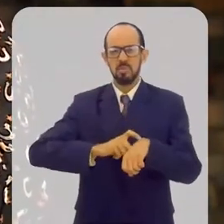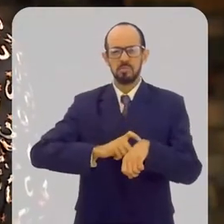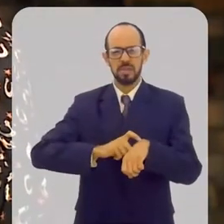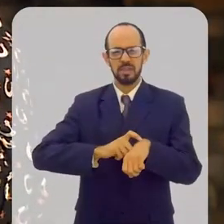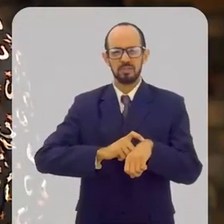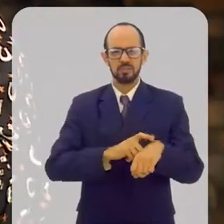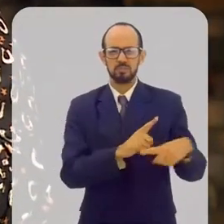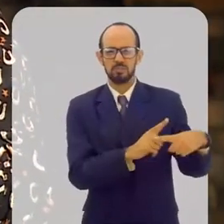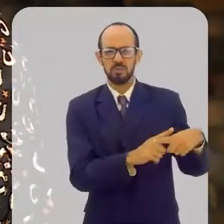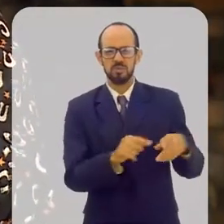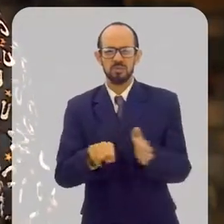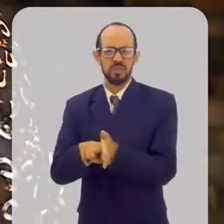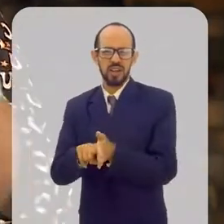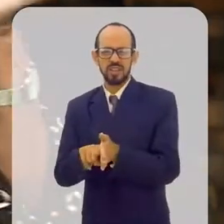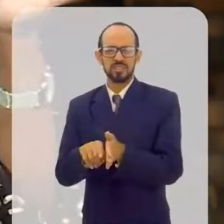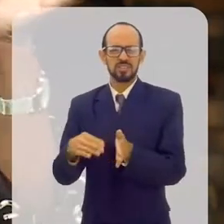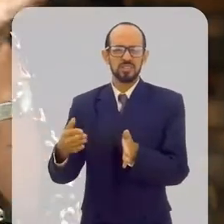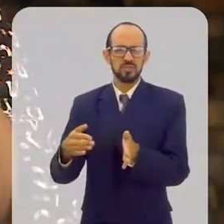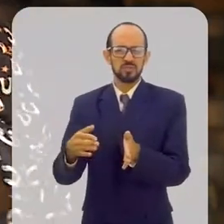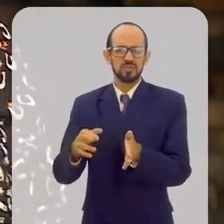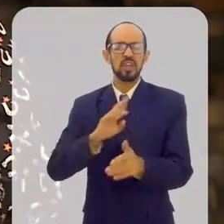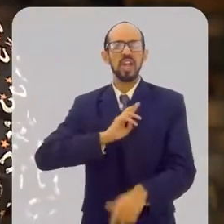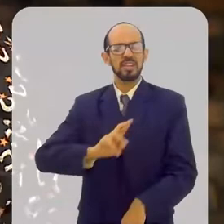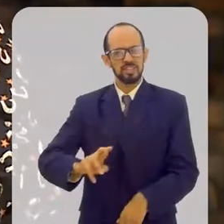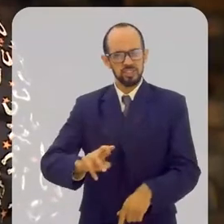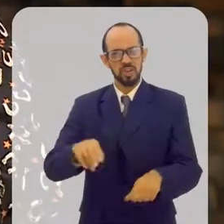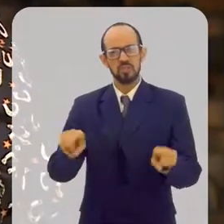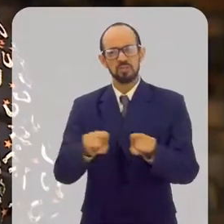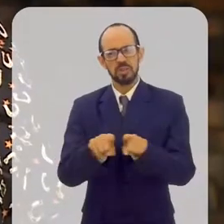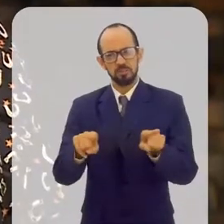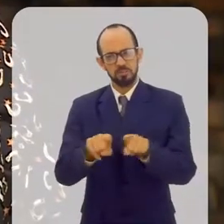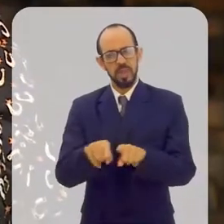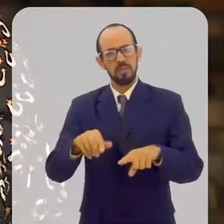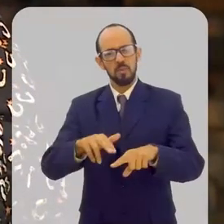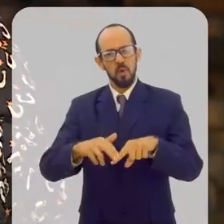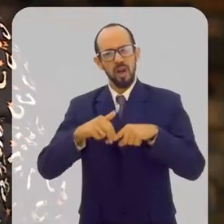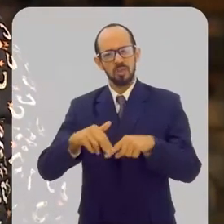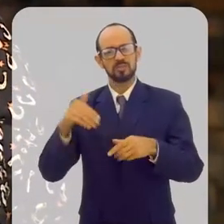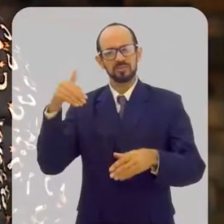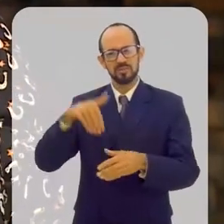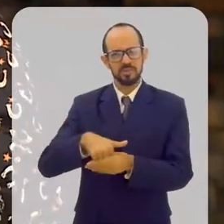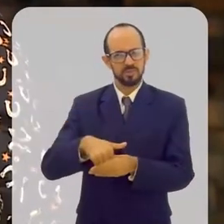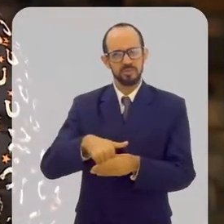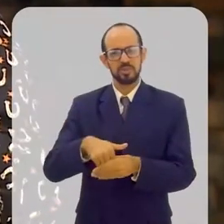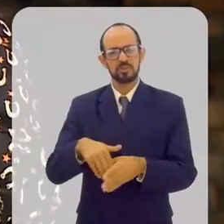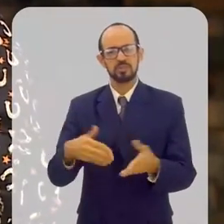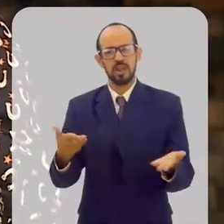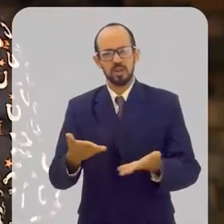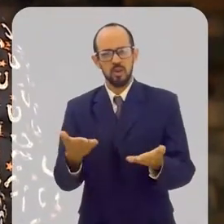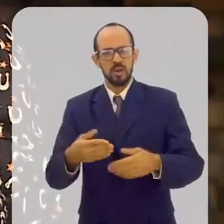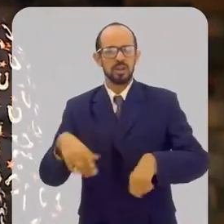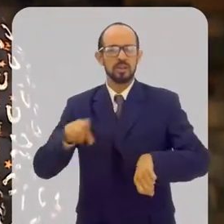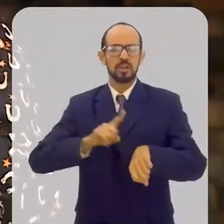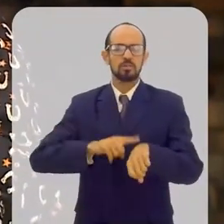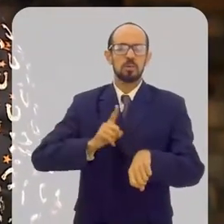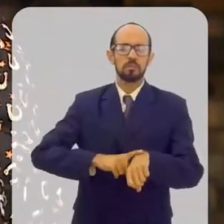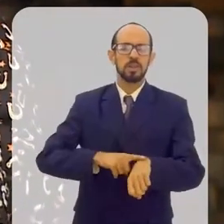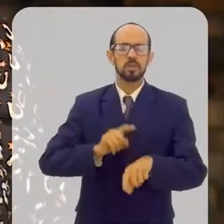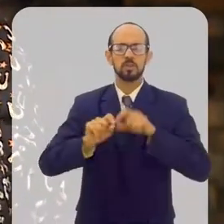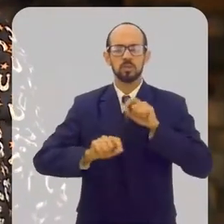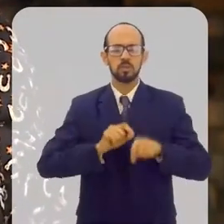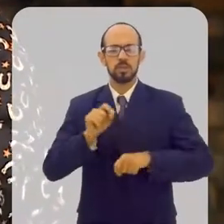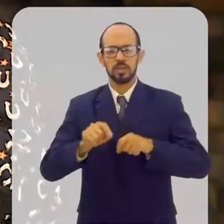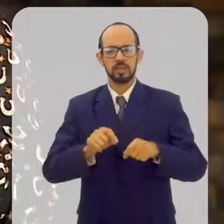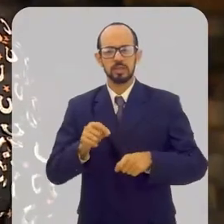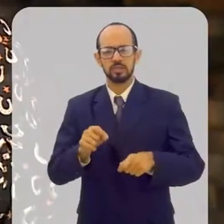polarização religiosa em função, né, desse pleito eleitoral, e agora está na hora da gente colar